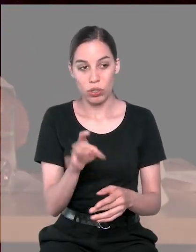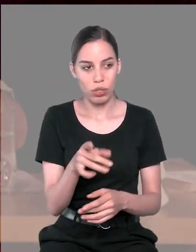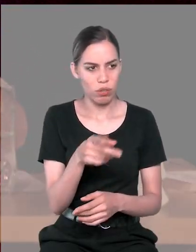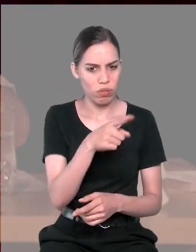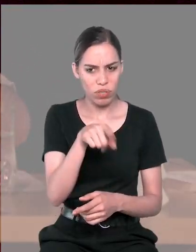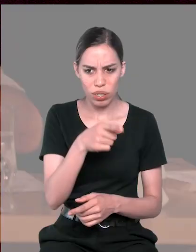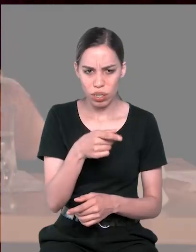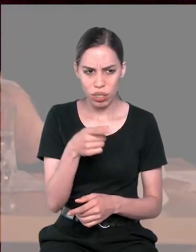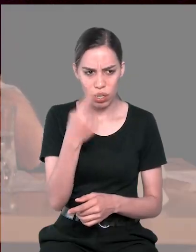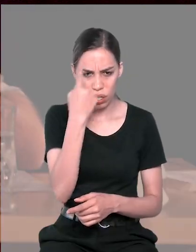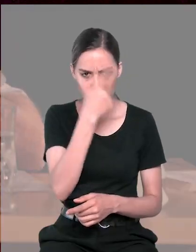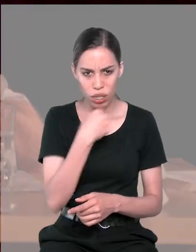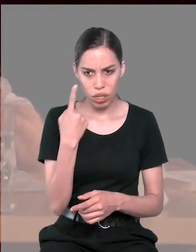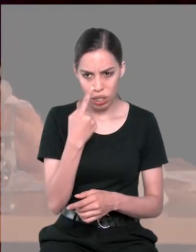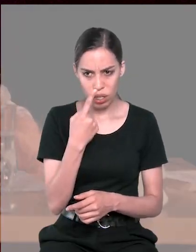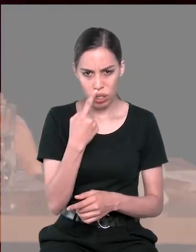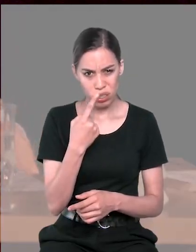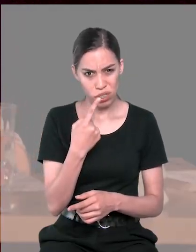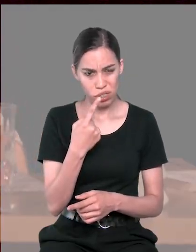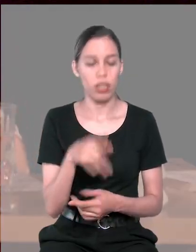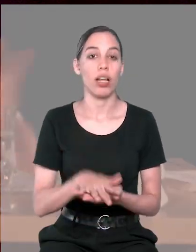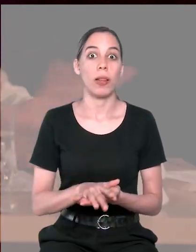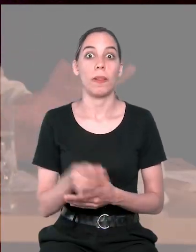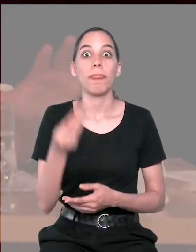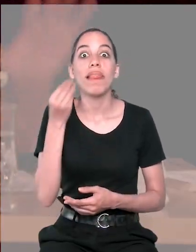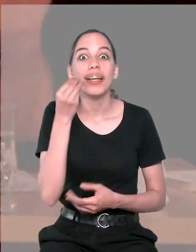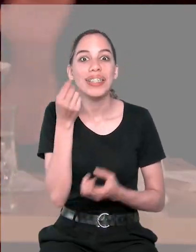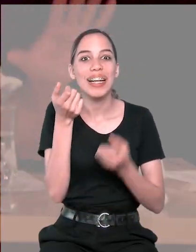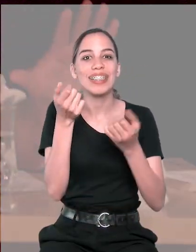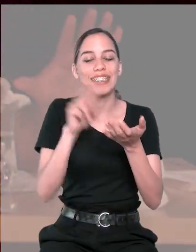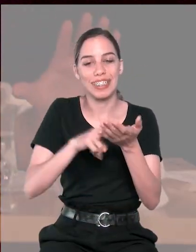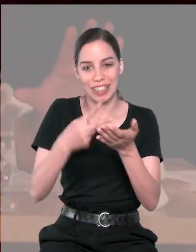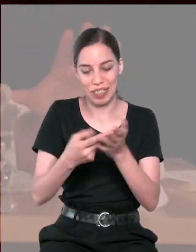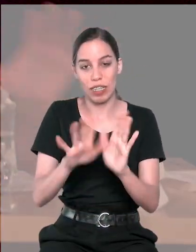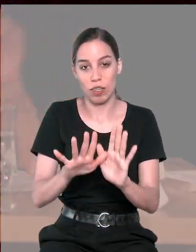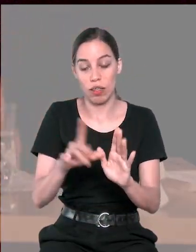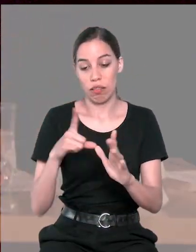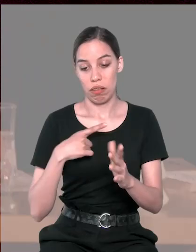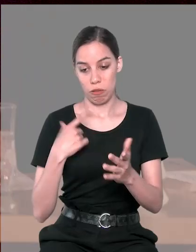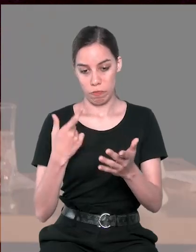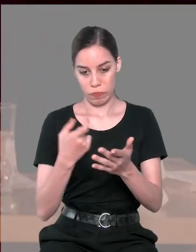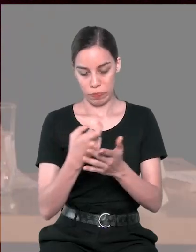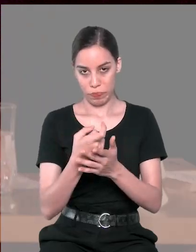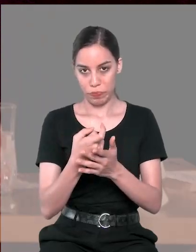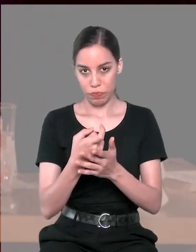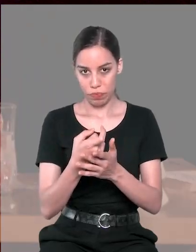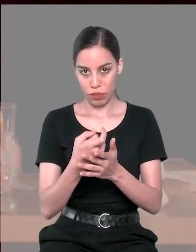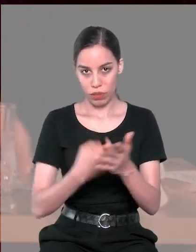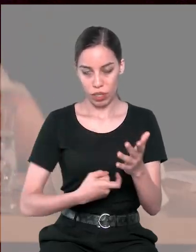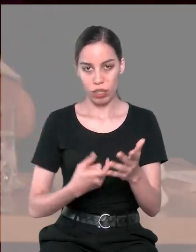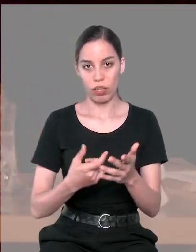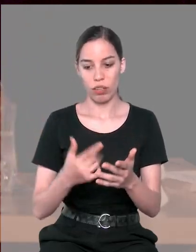dar, estou vendo a carinha de vocês, mas eu vou tentar dar um exemplo, que quando a gente traduziu Feitiços do Valéry, eu e o Álvaro